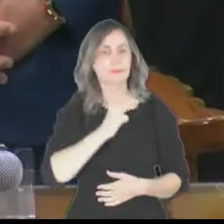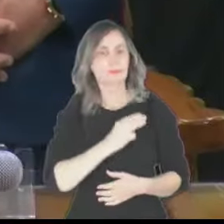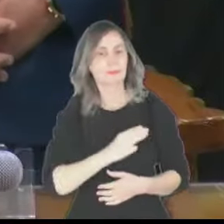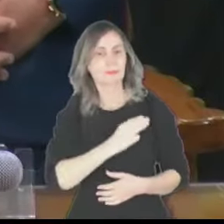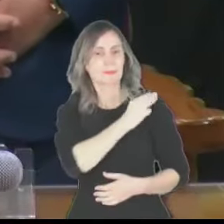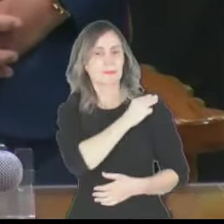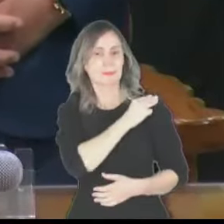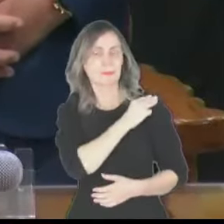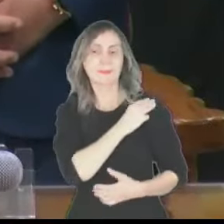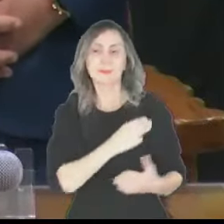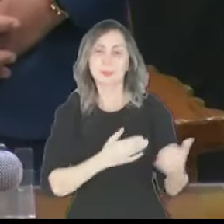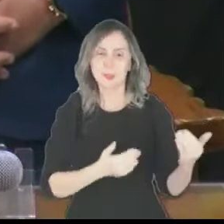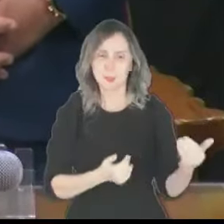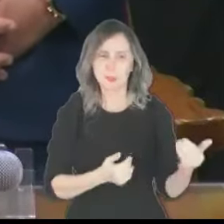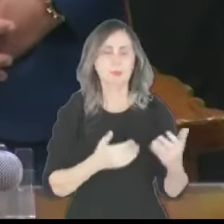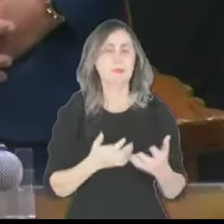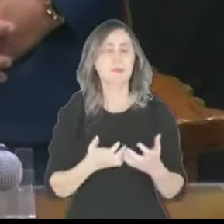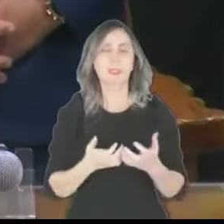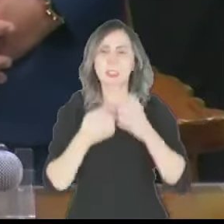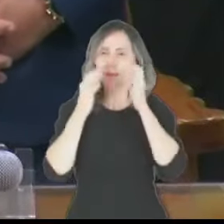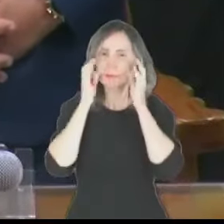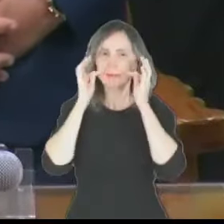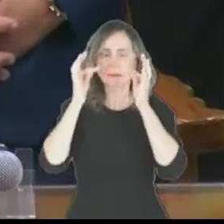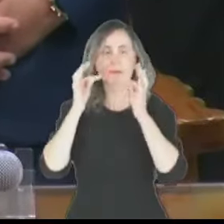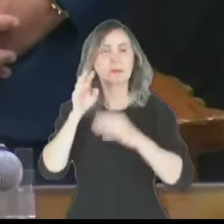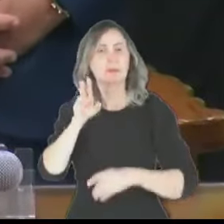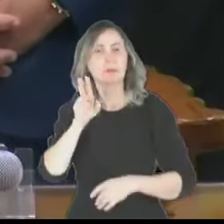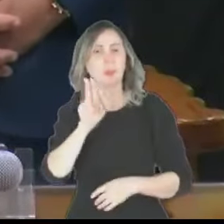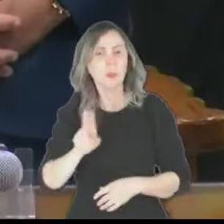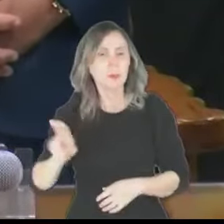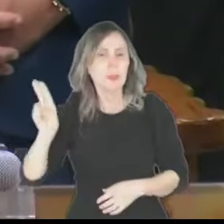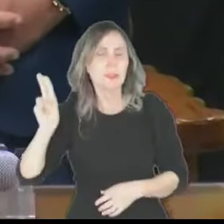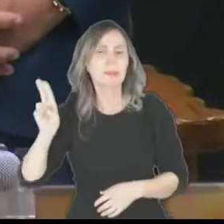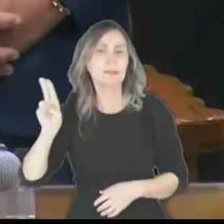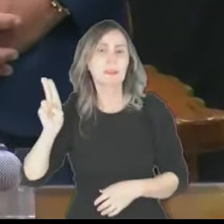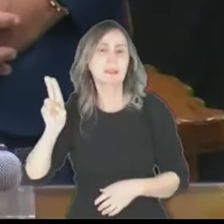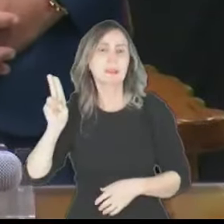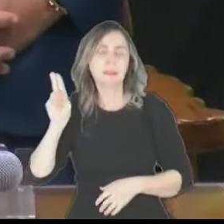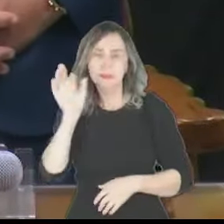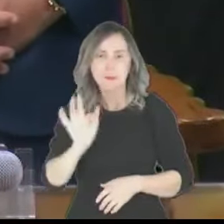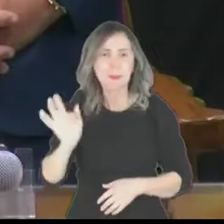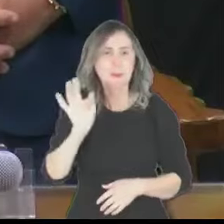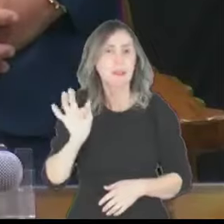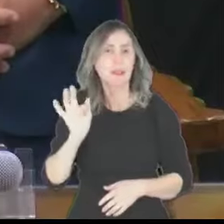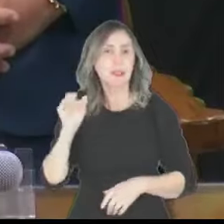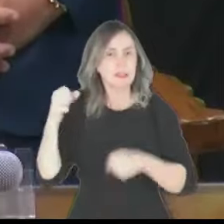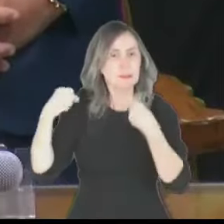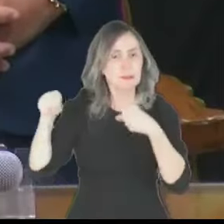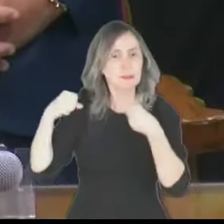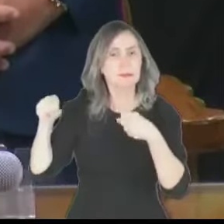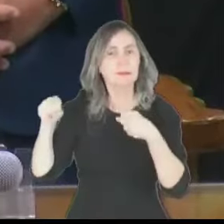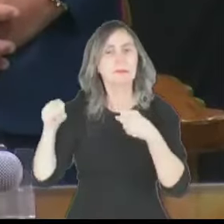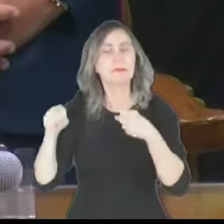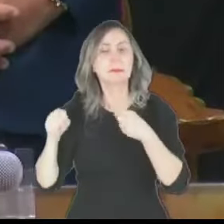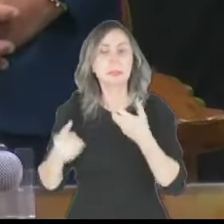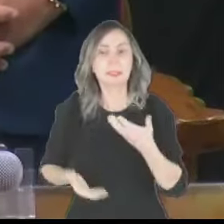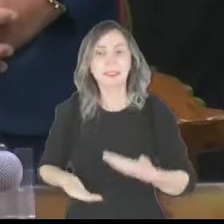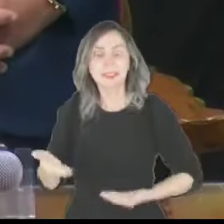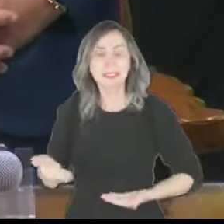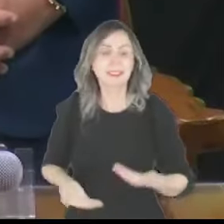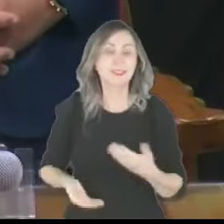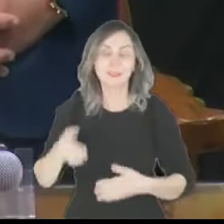Que querem Testemunhar De Deus Na universidade Na faculdade Na sociedade Na academia Jovens Que querem Servir a Deus